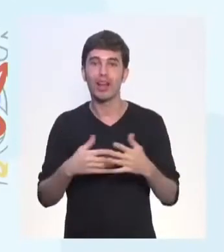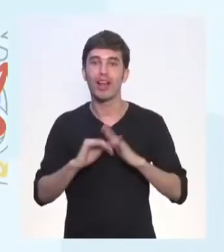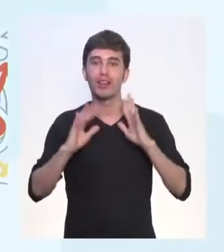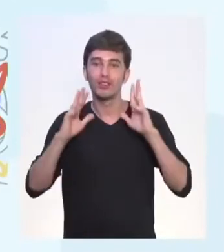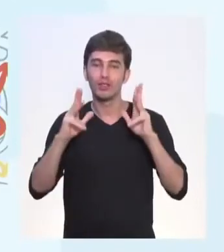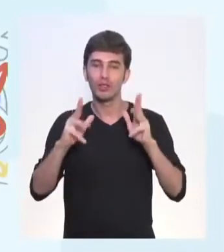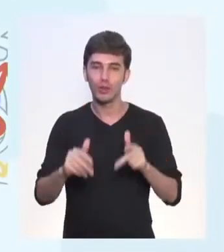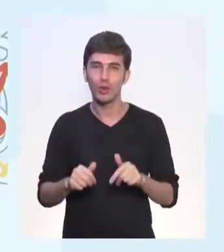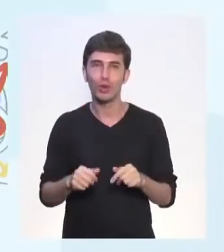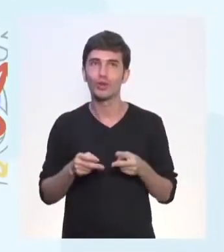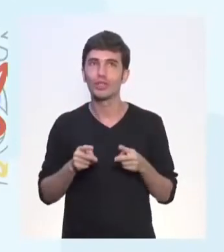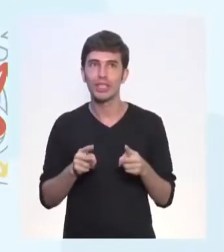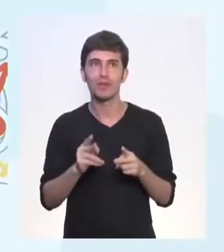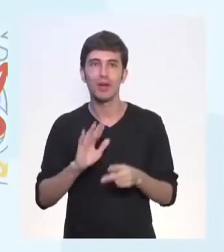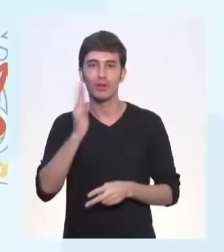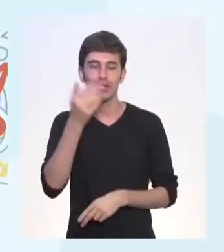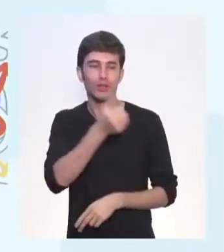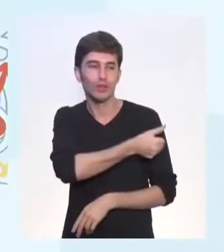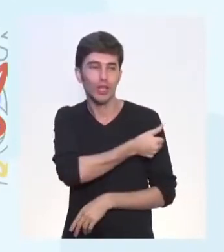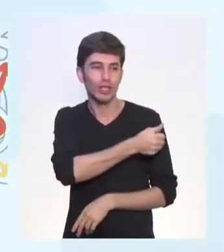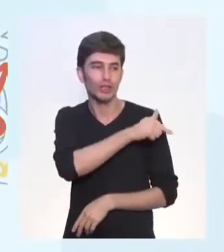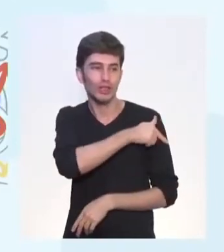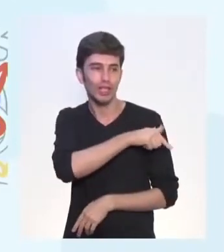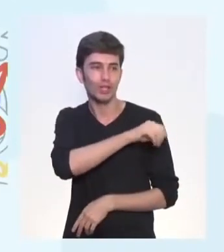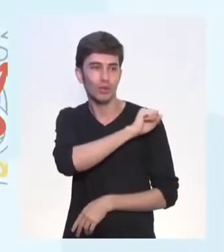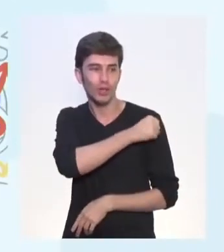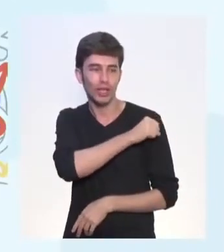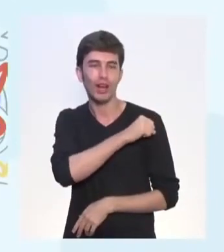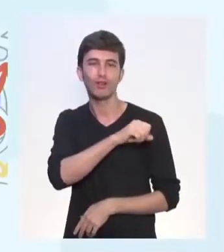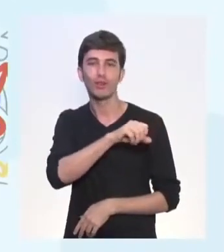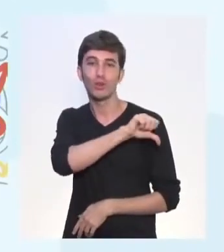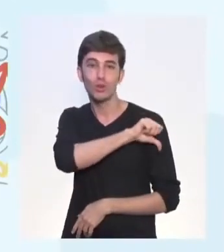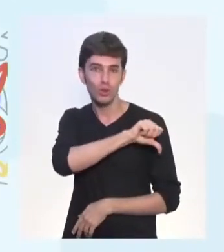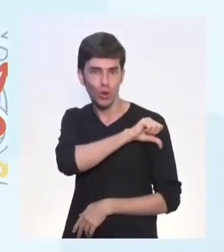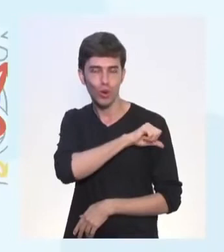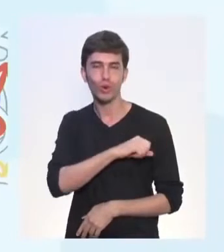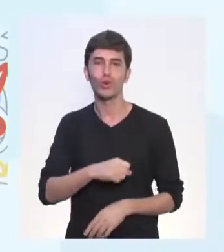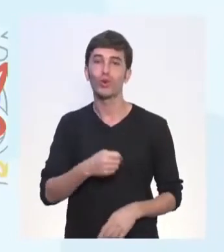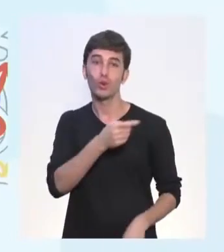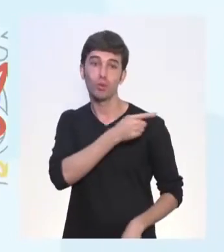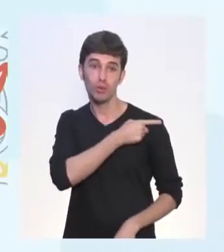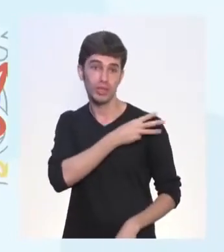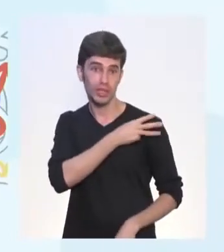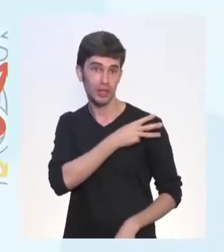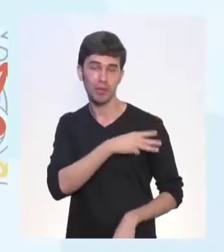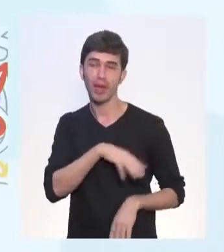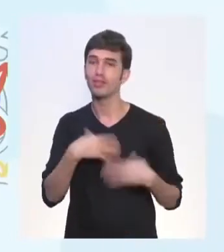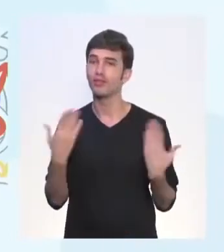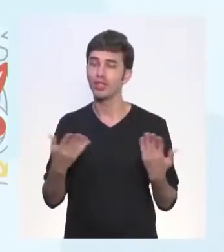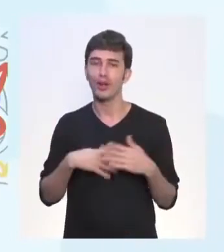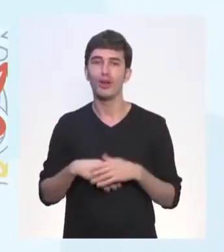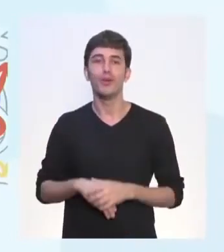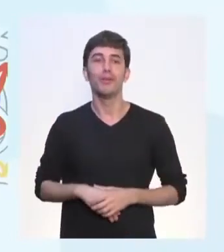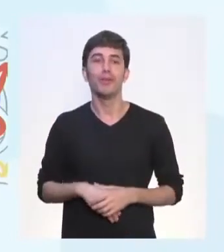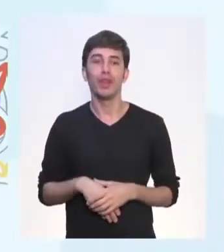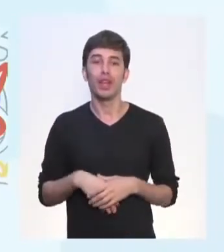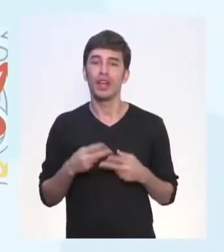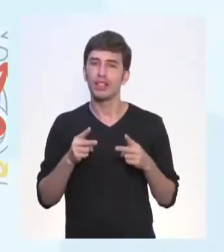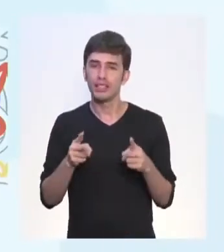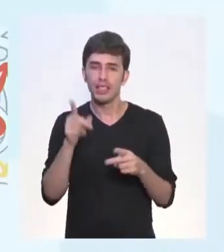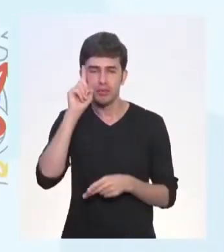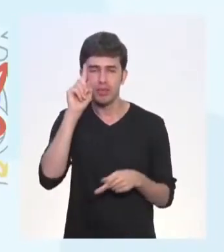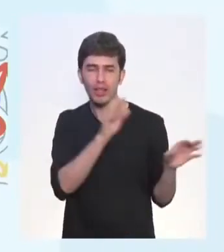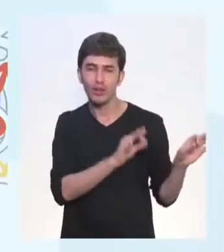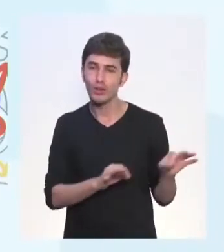né? A fração está presente aí no sexto, no sétimo, no oitavo ano, no nono, no ensino médio. Enfim, é algo que está no nosso